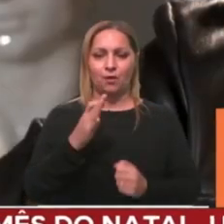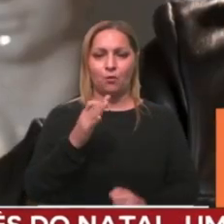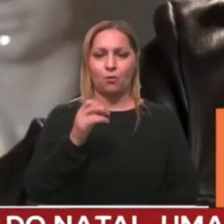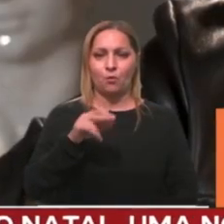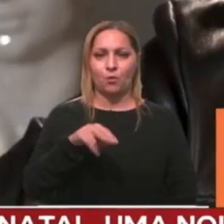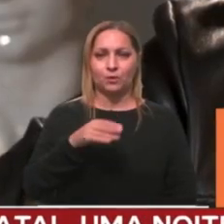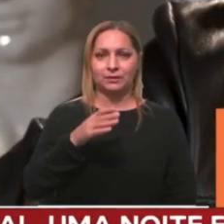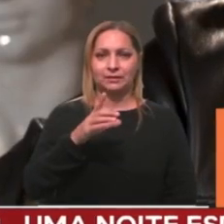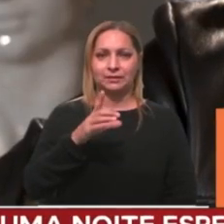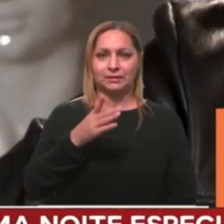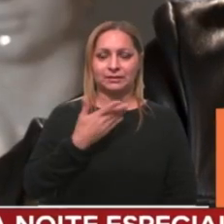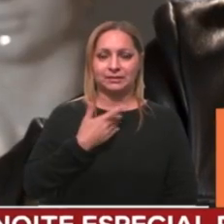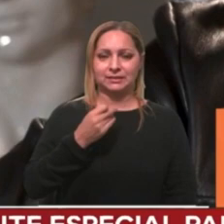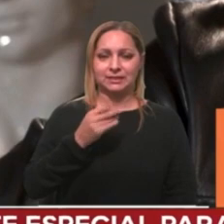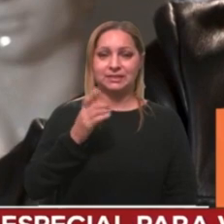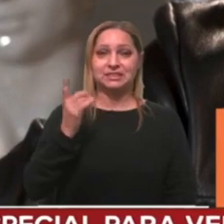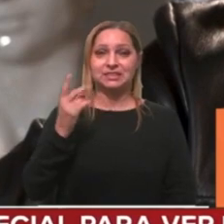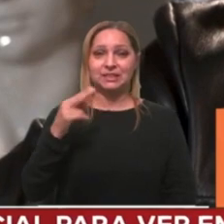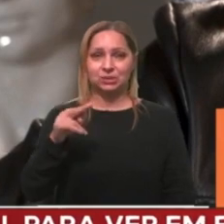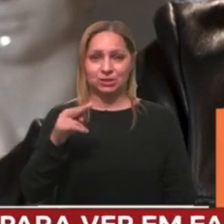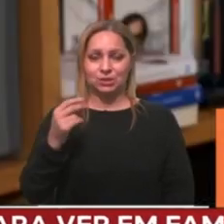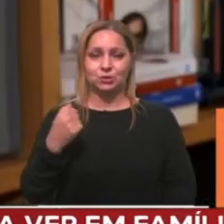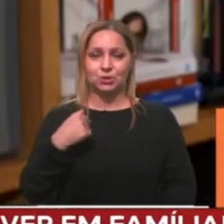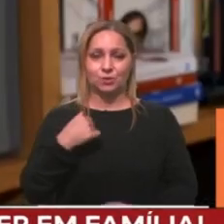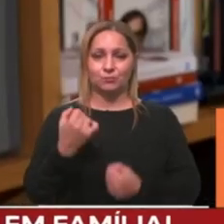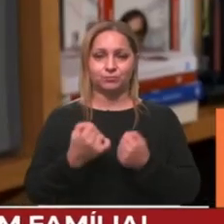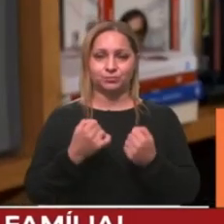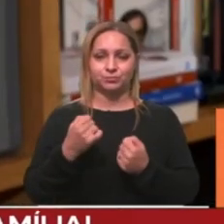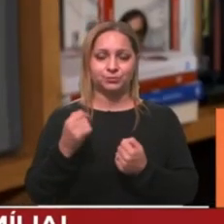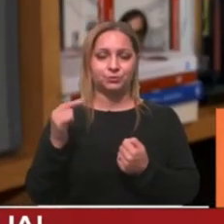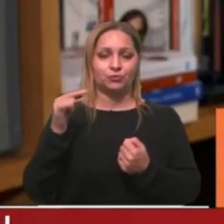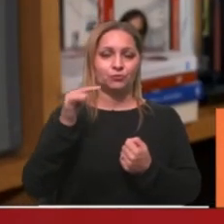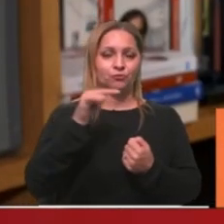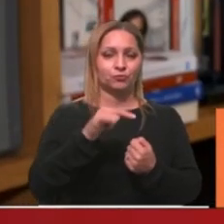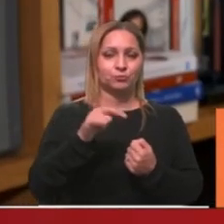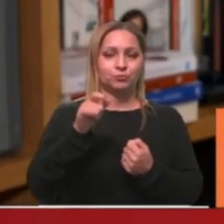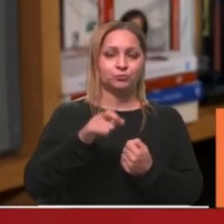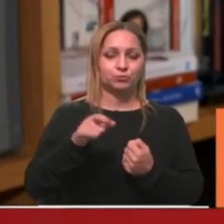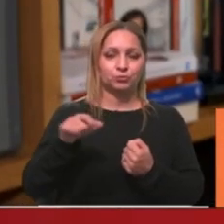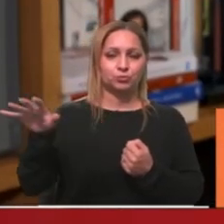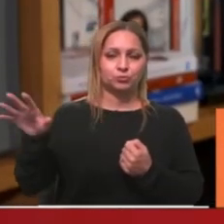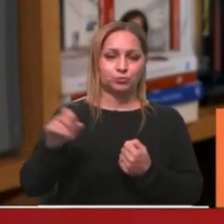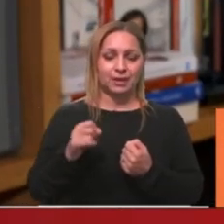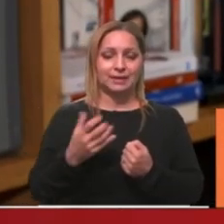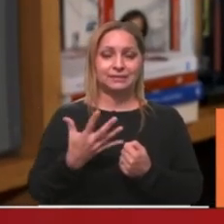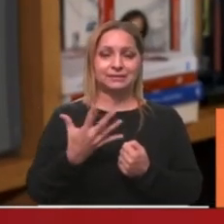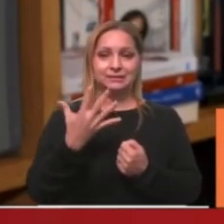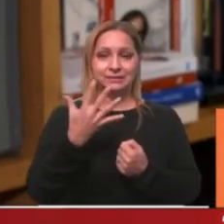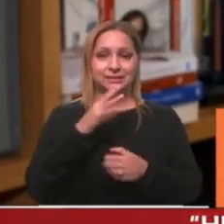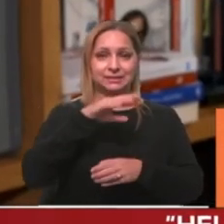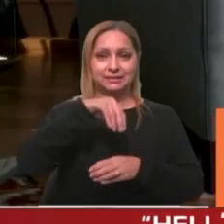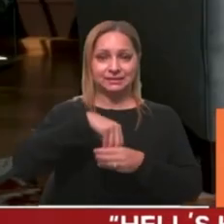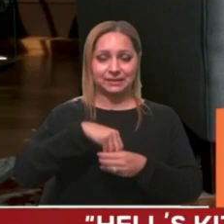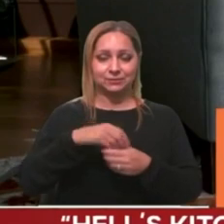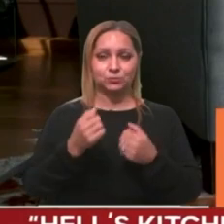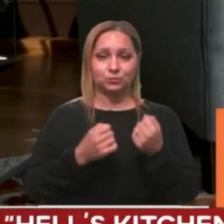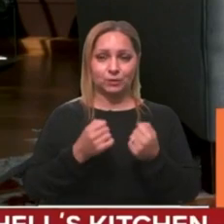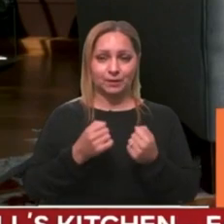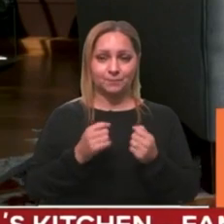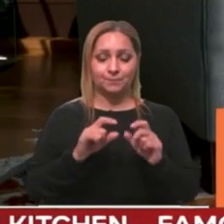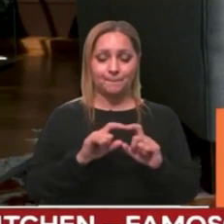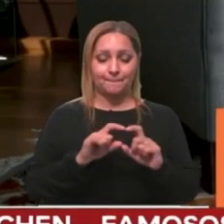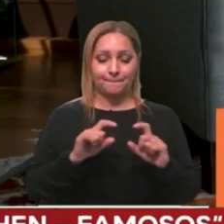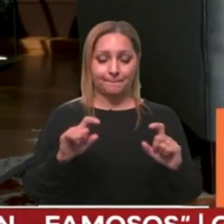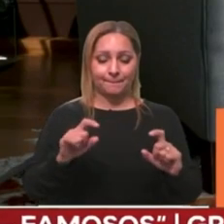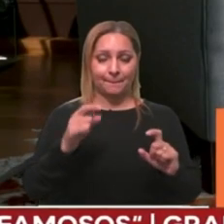Meo Guar passamos por por económica pescar umas pessoas e fomos cinco no onda 600 já estava referenciado à matrícula de